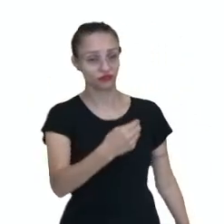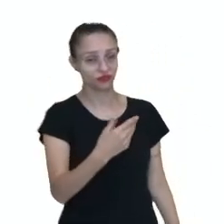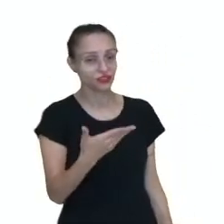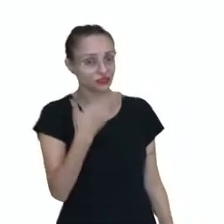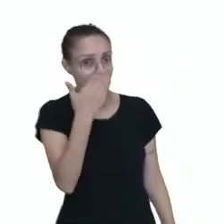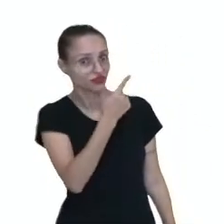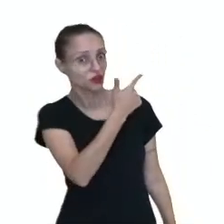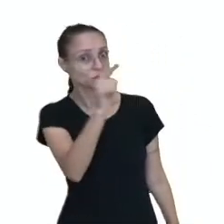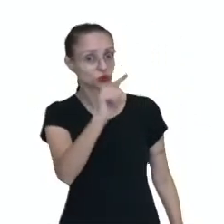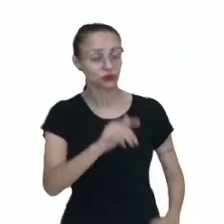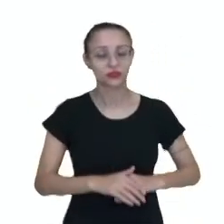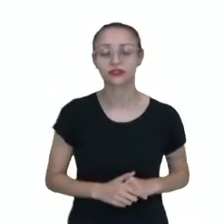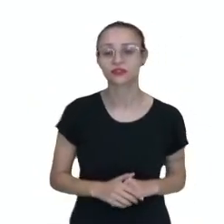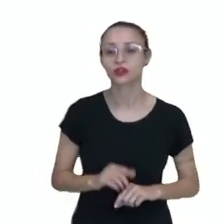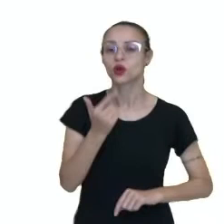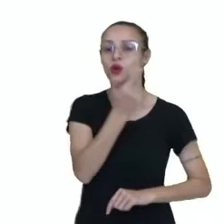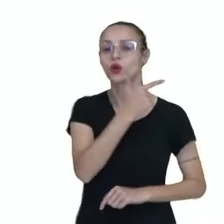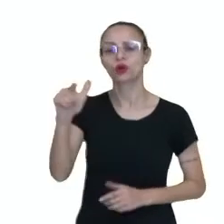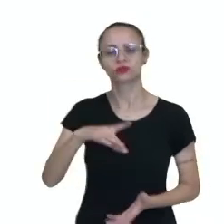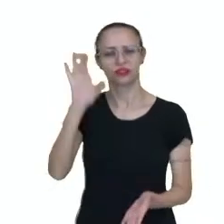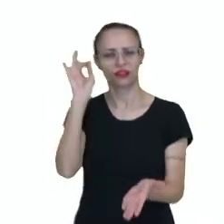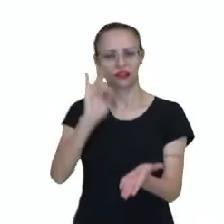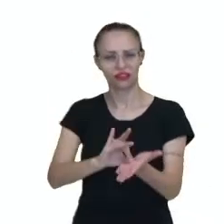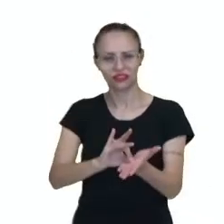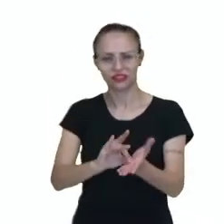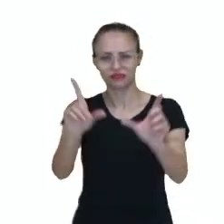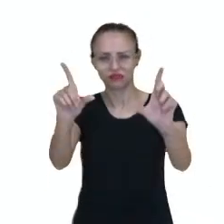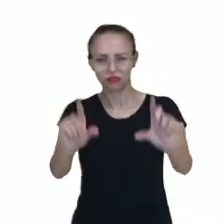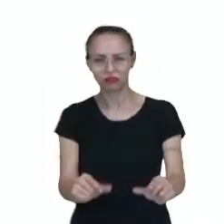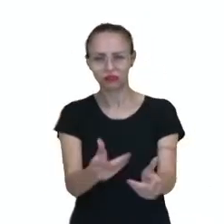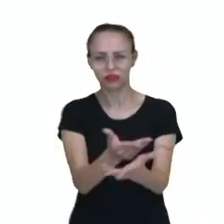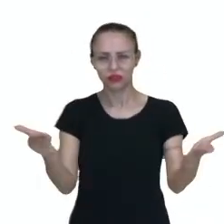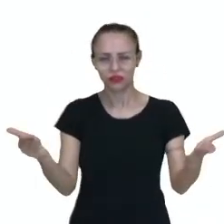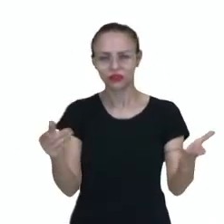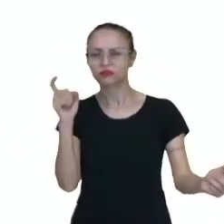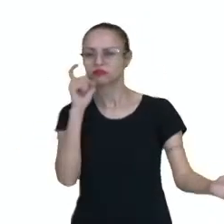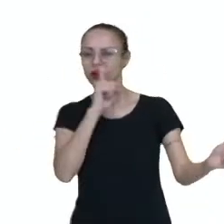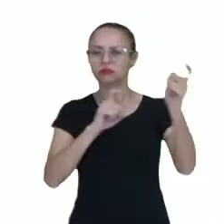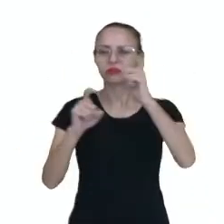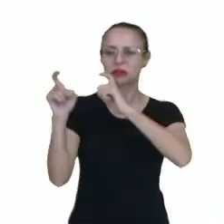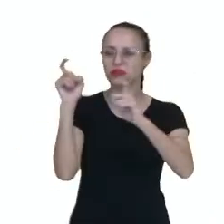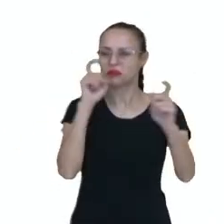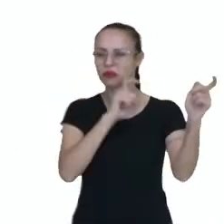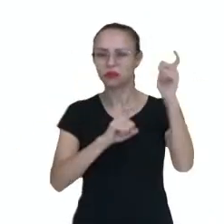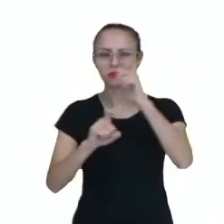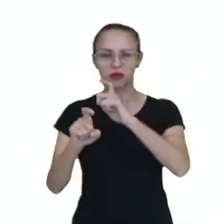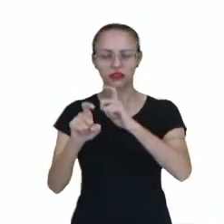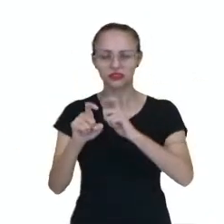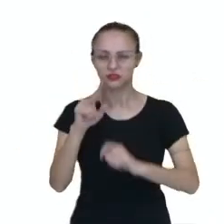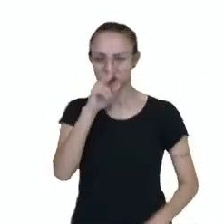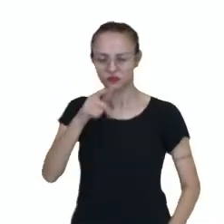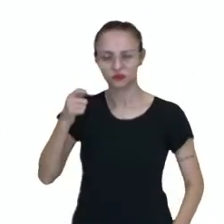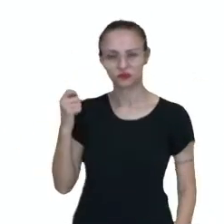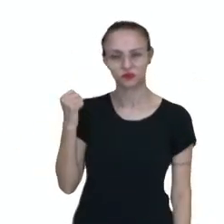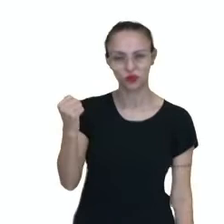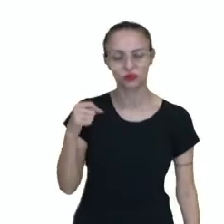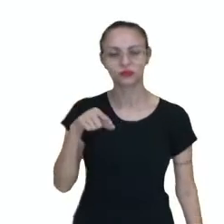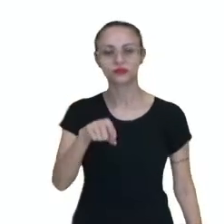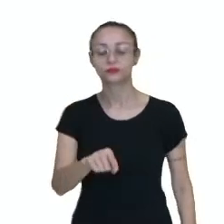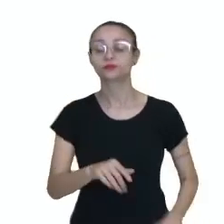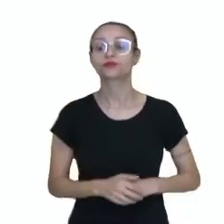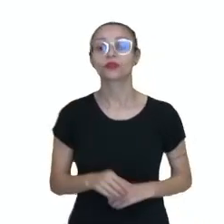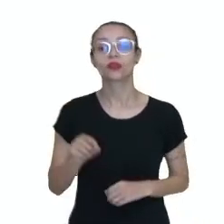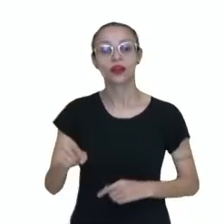da outra. Outra realidade menos morta. Tanta mentira, tanta força bruta. Então, essa música